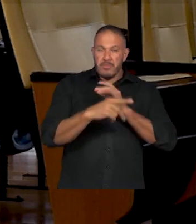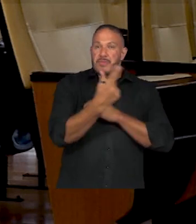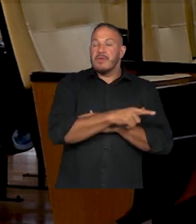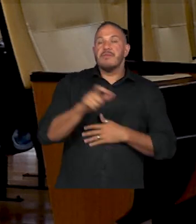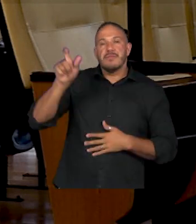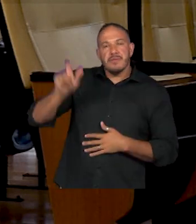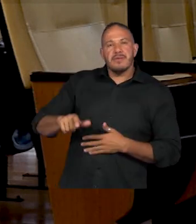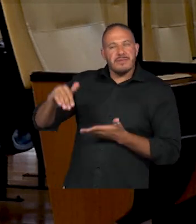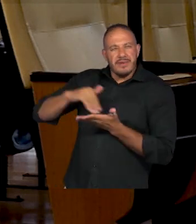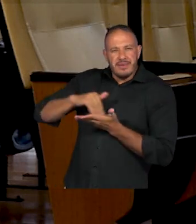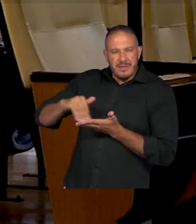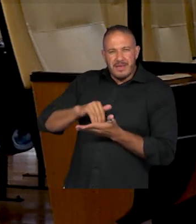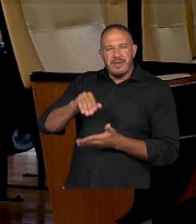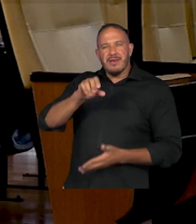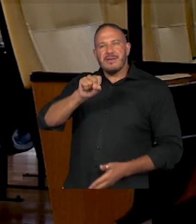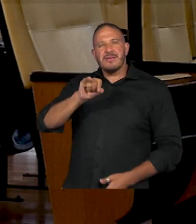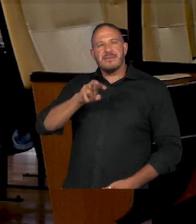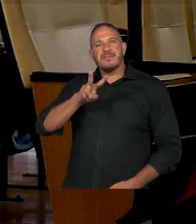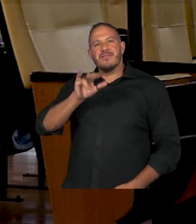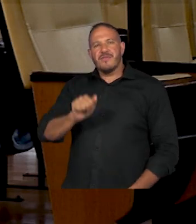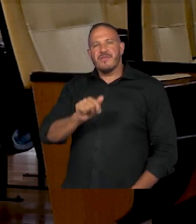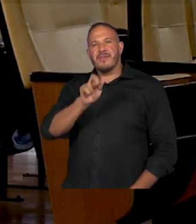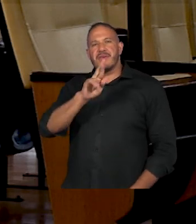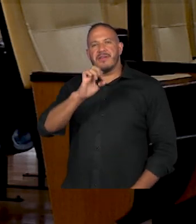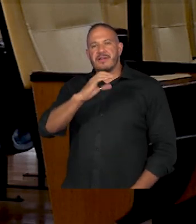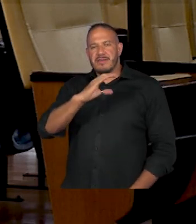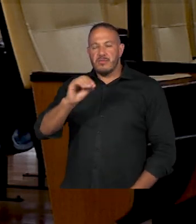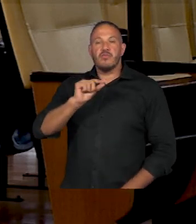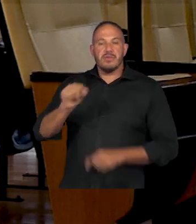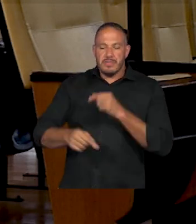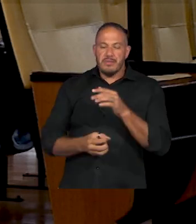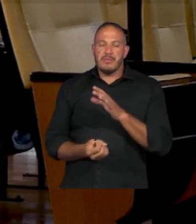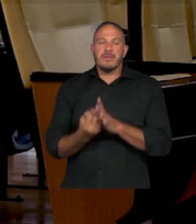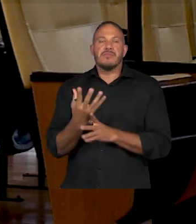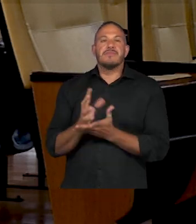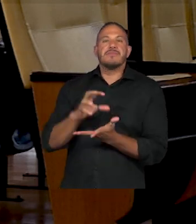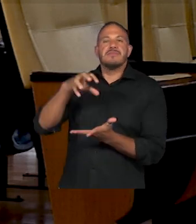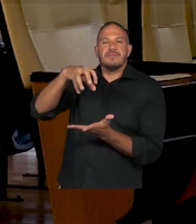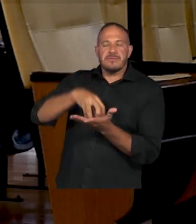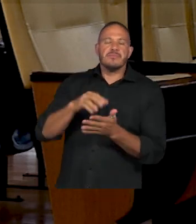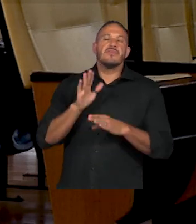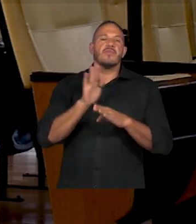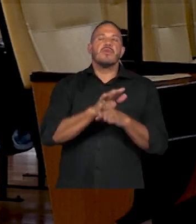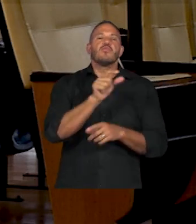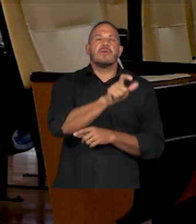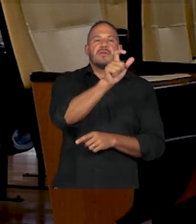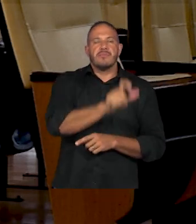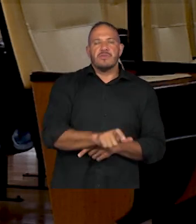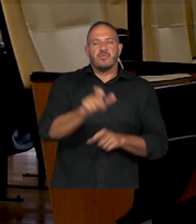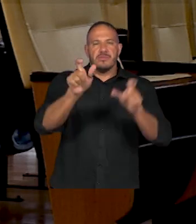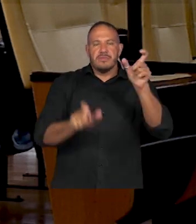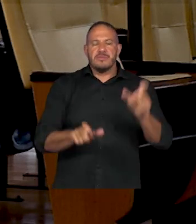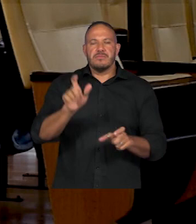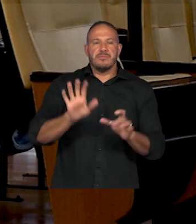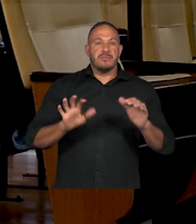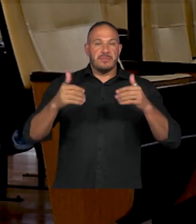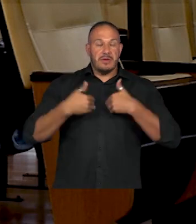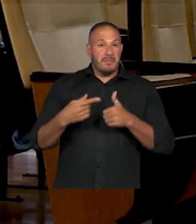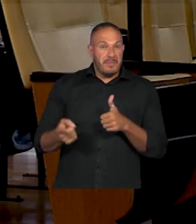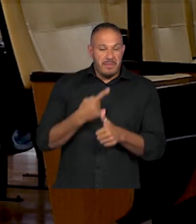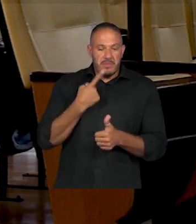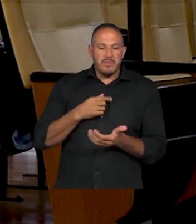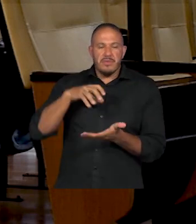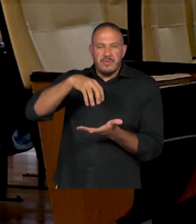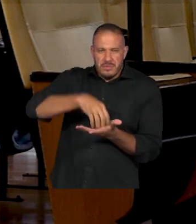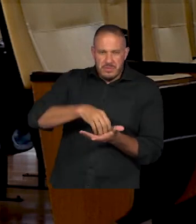Que é a implementação do Centro TEA, que é o Centro do Espectro Autista. Então, vai ser o primeiro Centro TEA